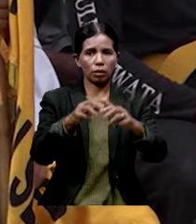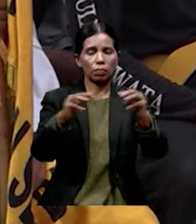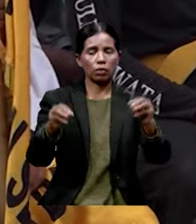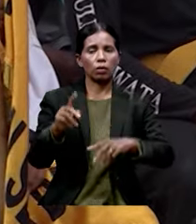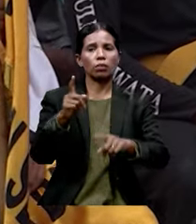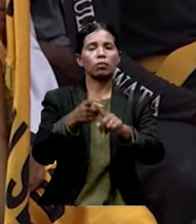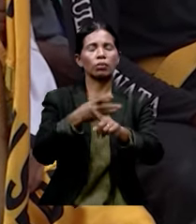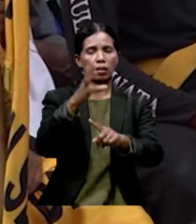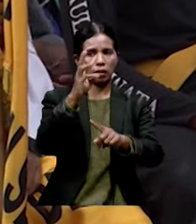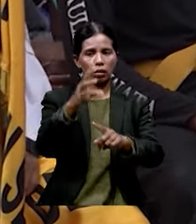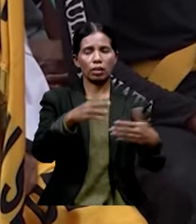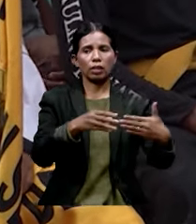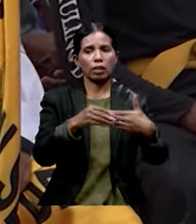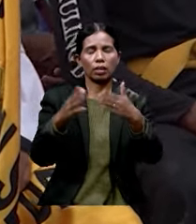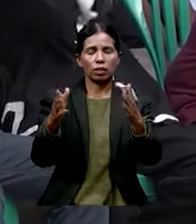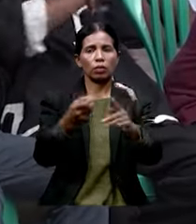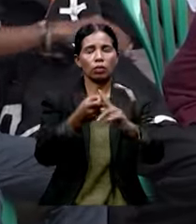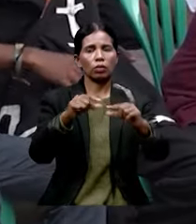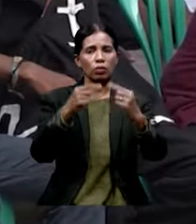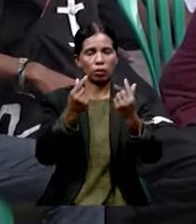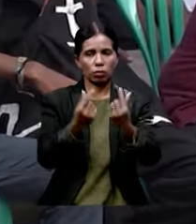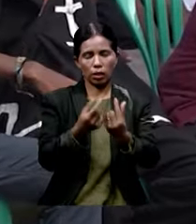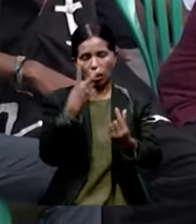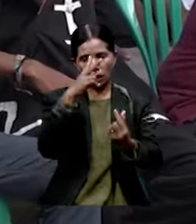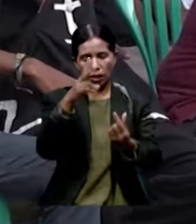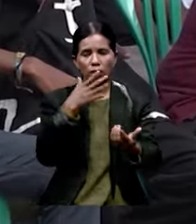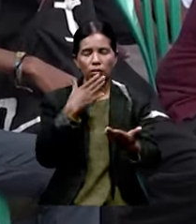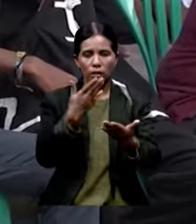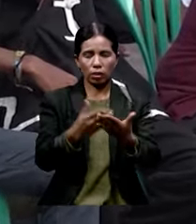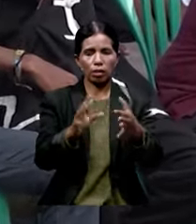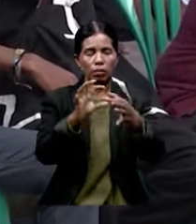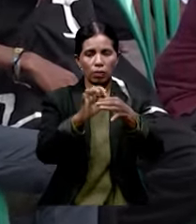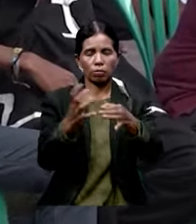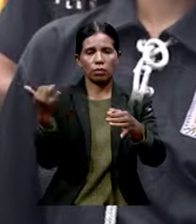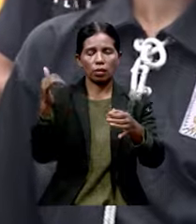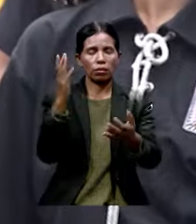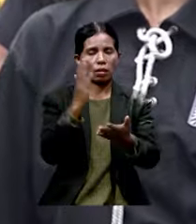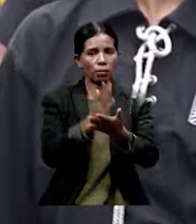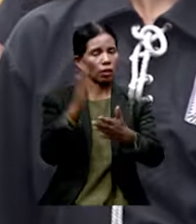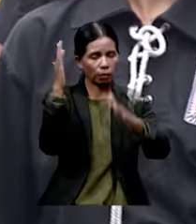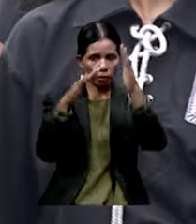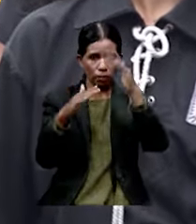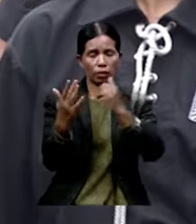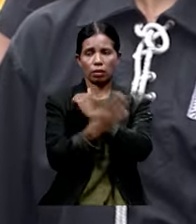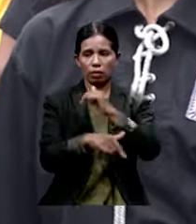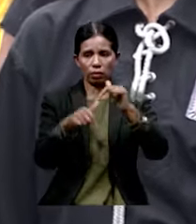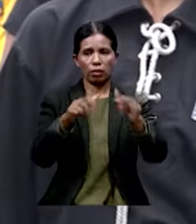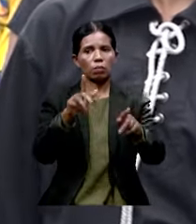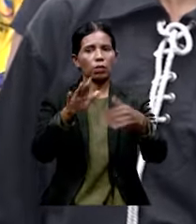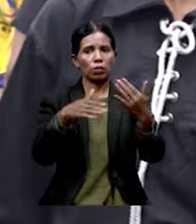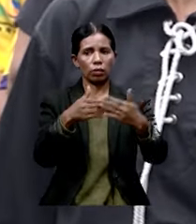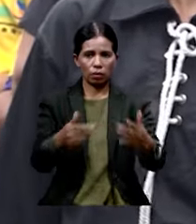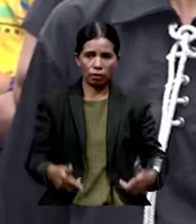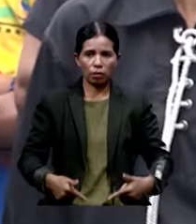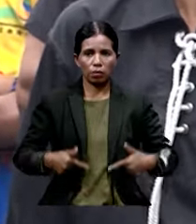Fulanen. Nuné, líder Sira, o seu grupo Hirakne, bele controlo de acliutan membro Sira, ato evita problema e Hirailaran, ou de Emahotu, bele Moris